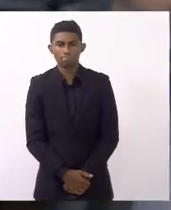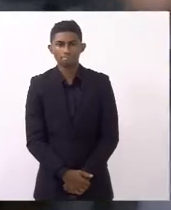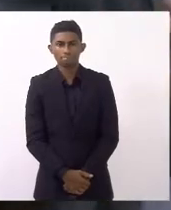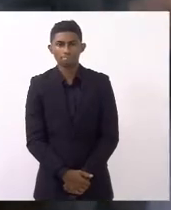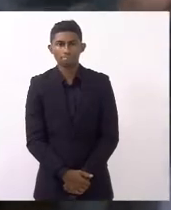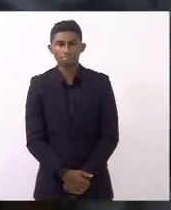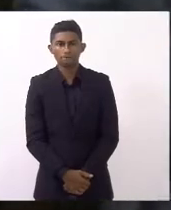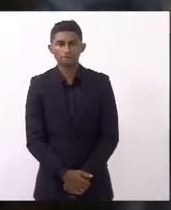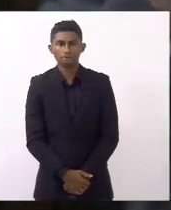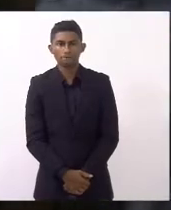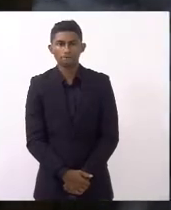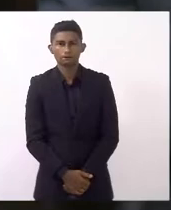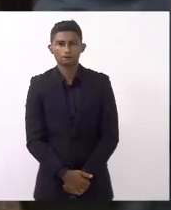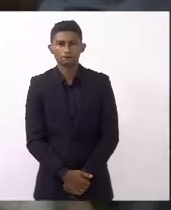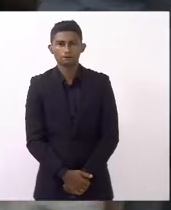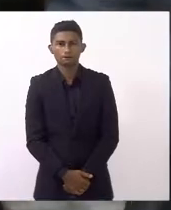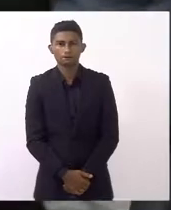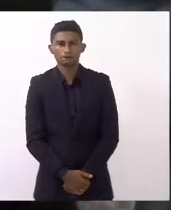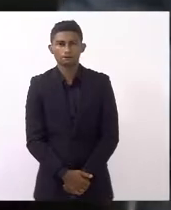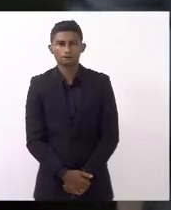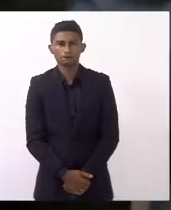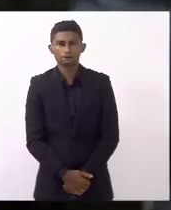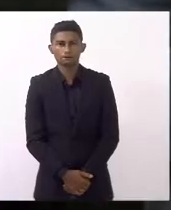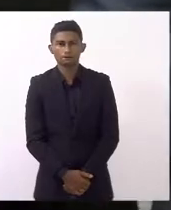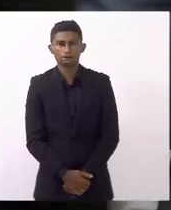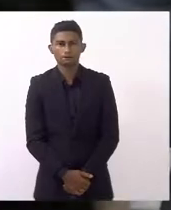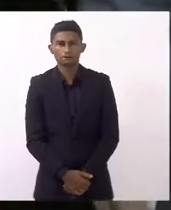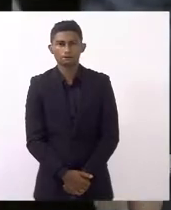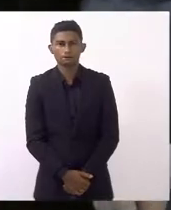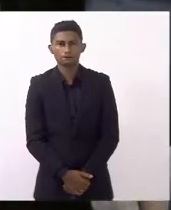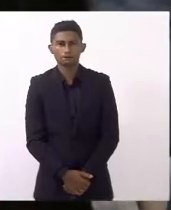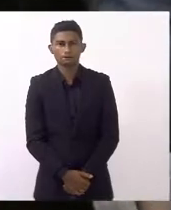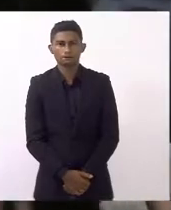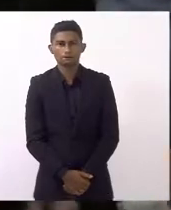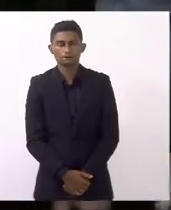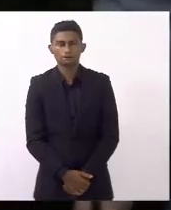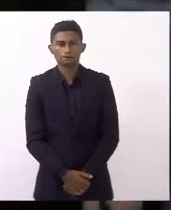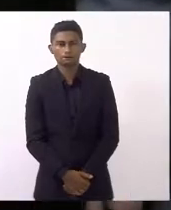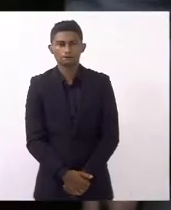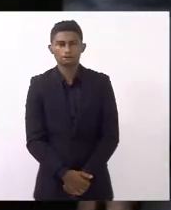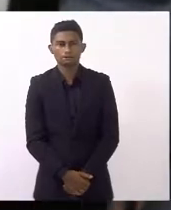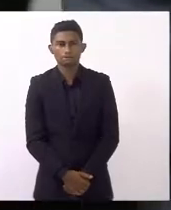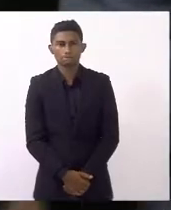toma da gelopar nessa